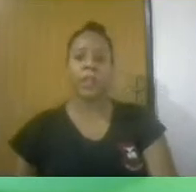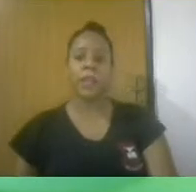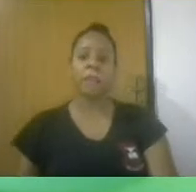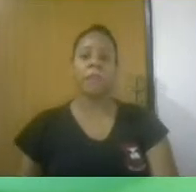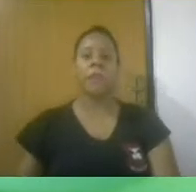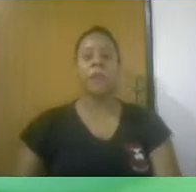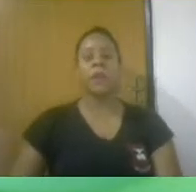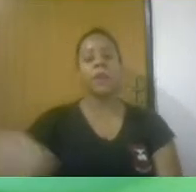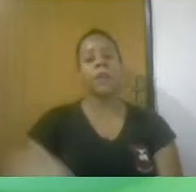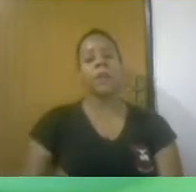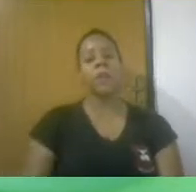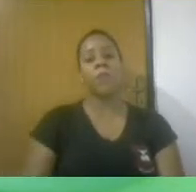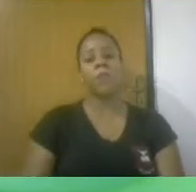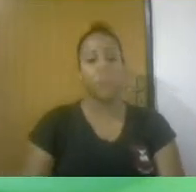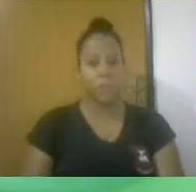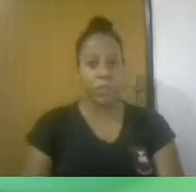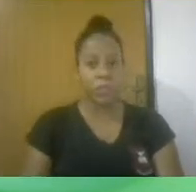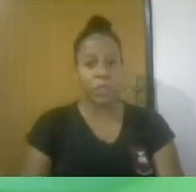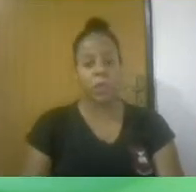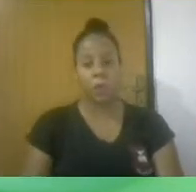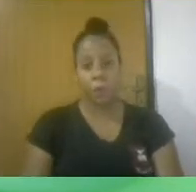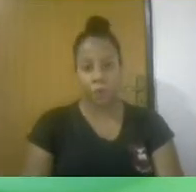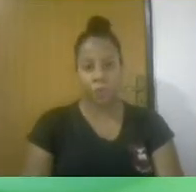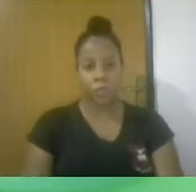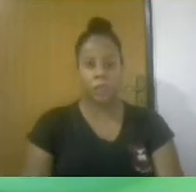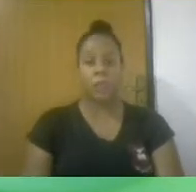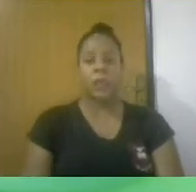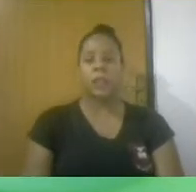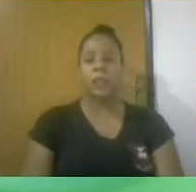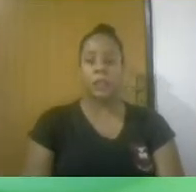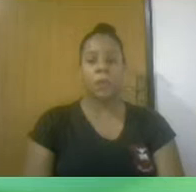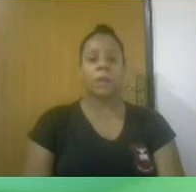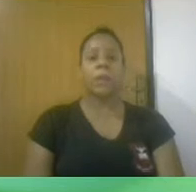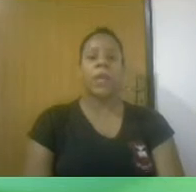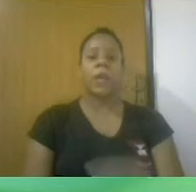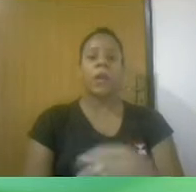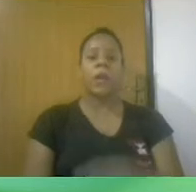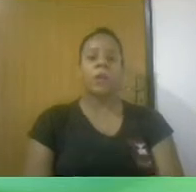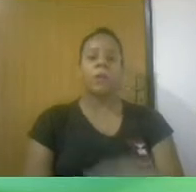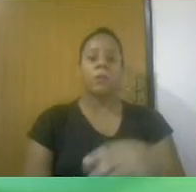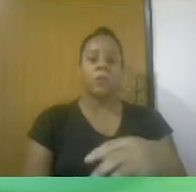chegar na República, que é o modelo que a gente tem hoje. Então,